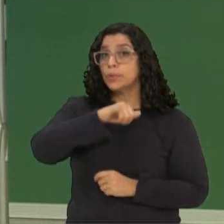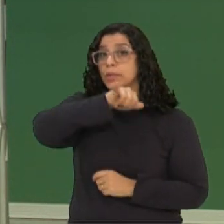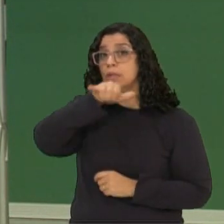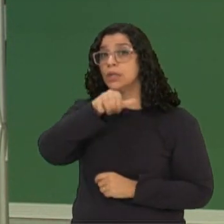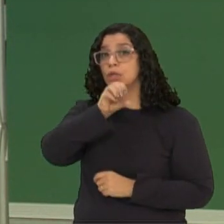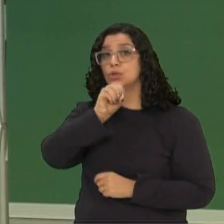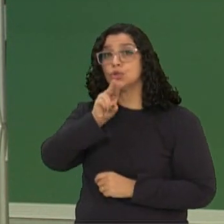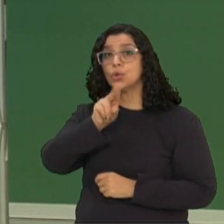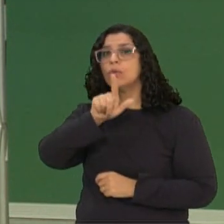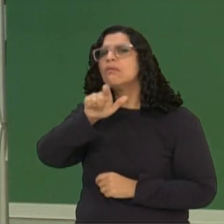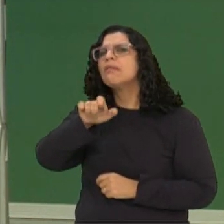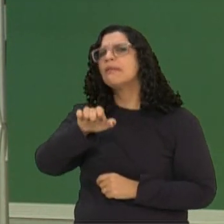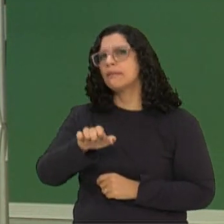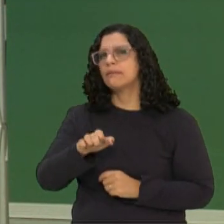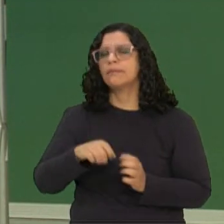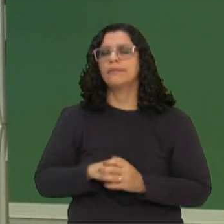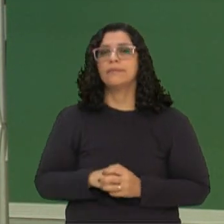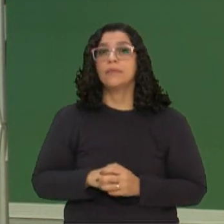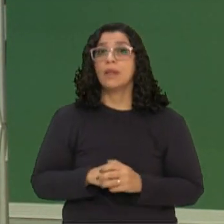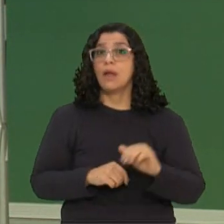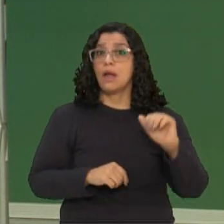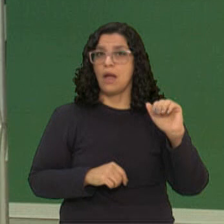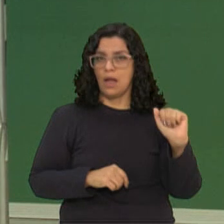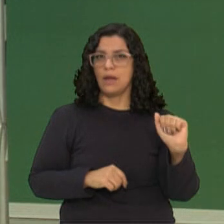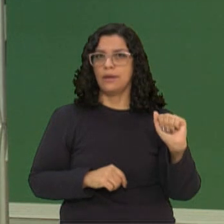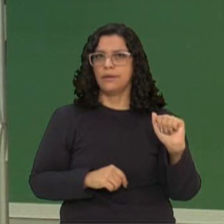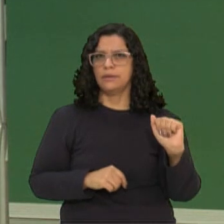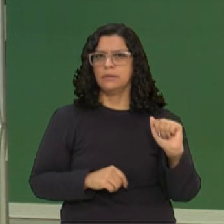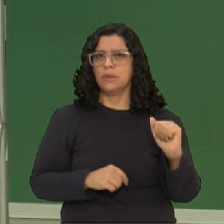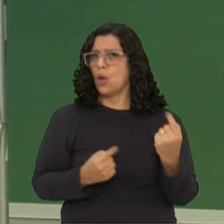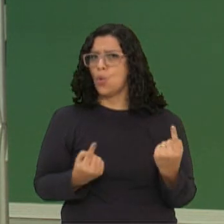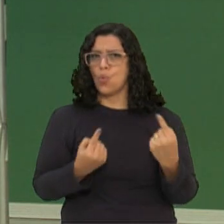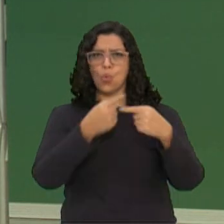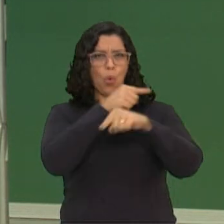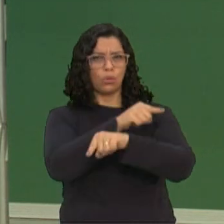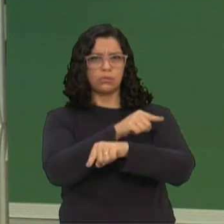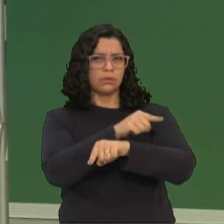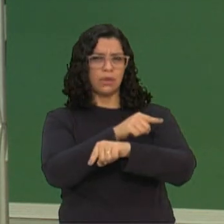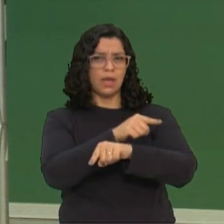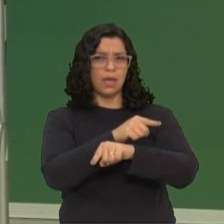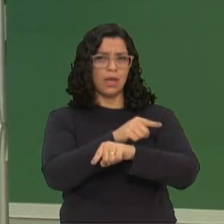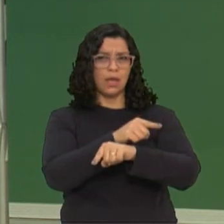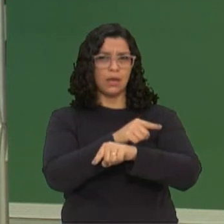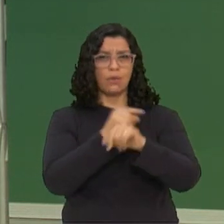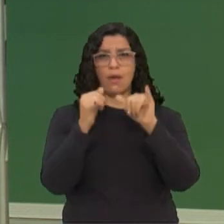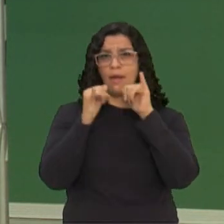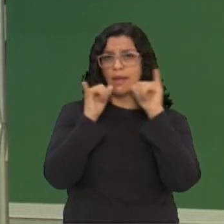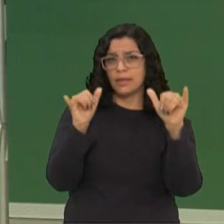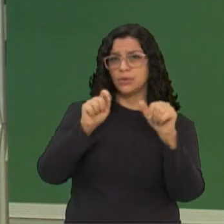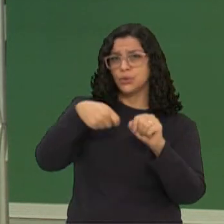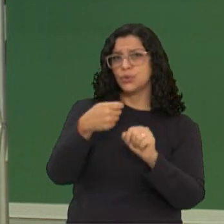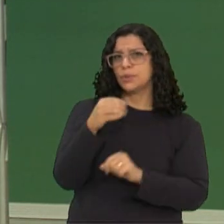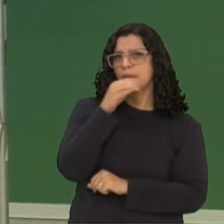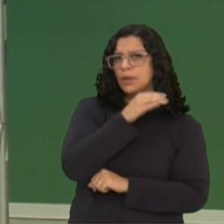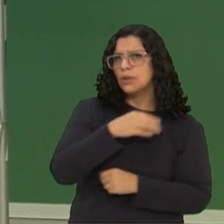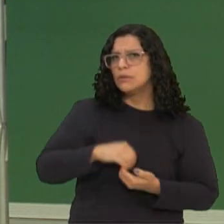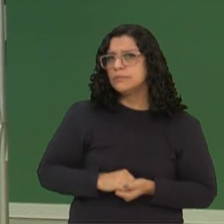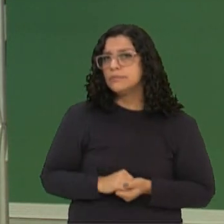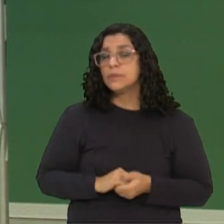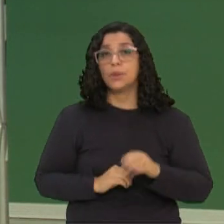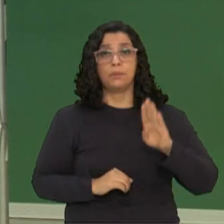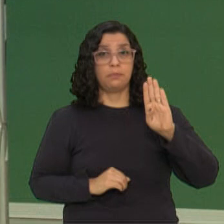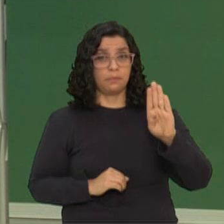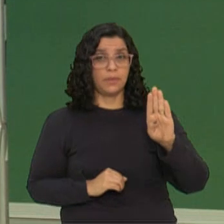efeito Joule. Letra A. É inversamente proporcional à intensidade da corrente. Letra